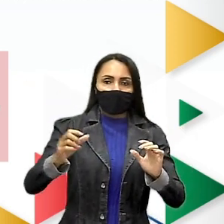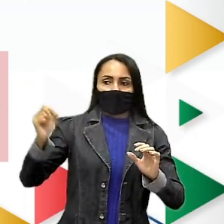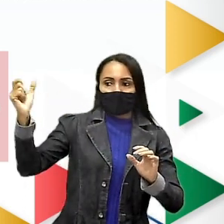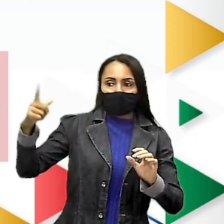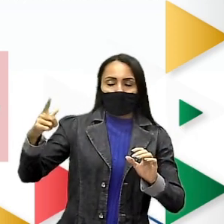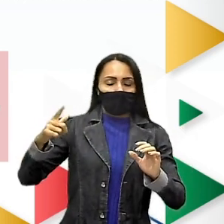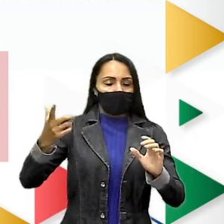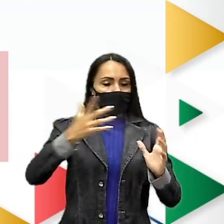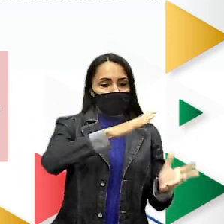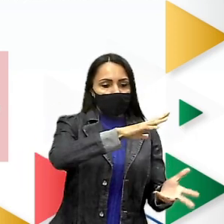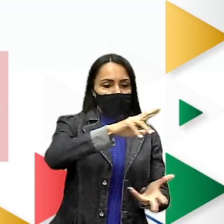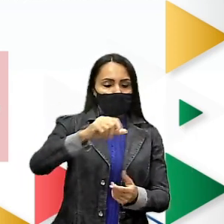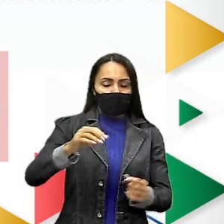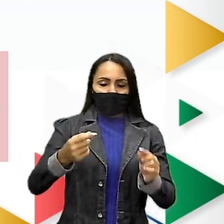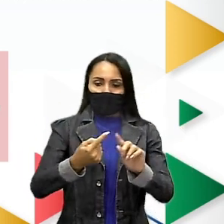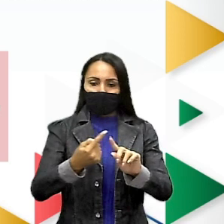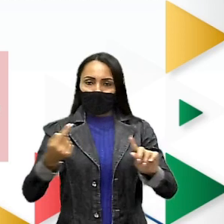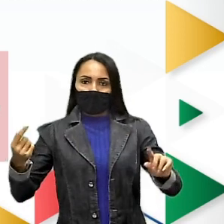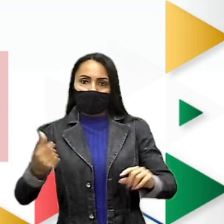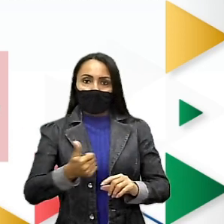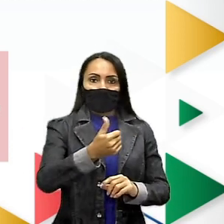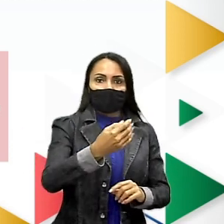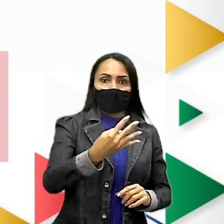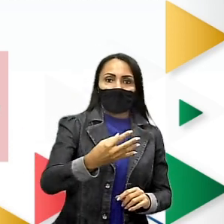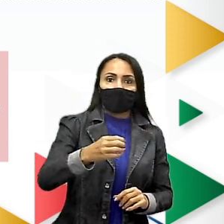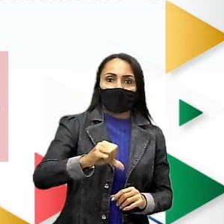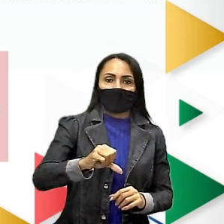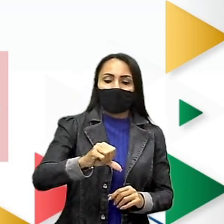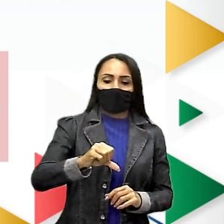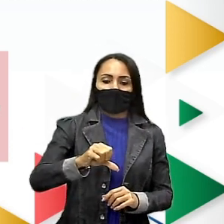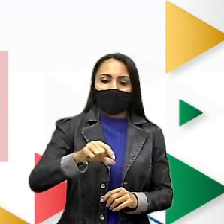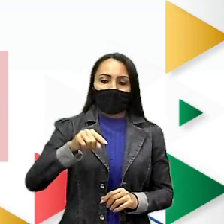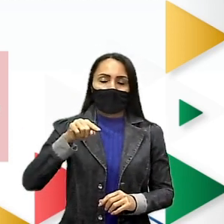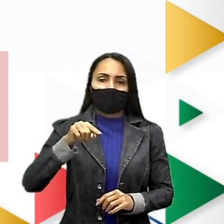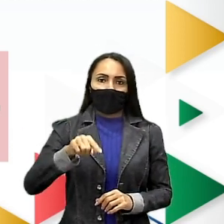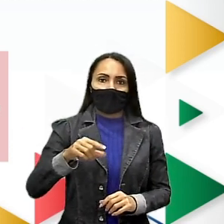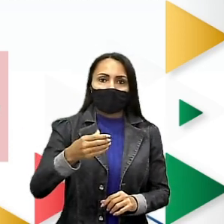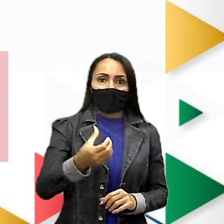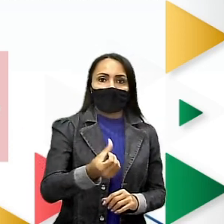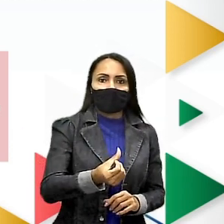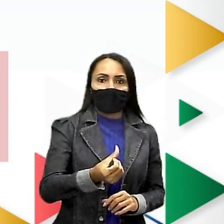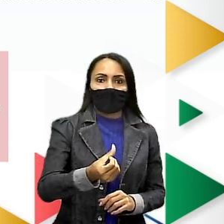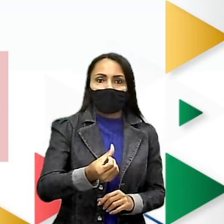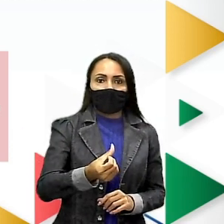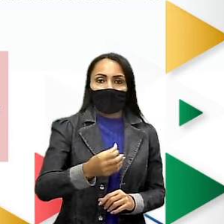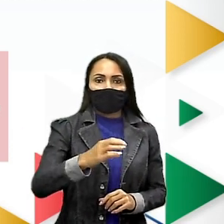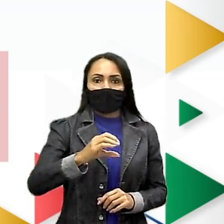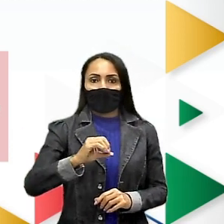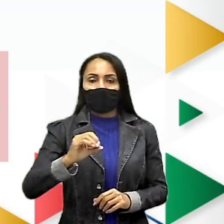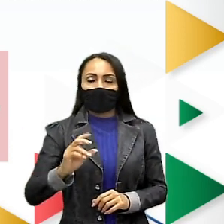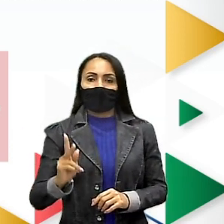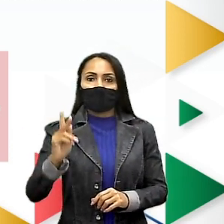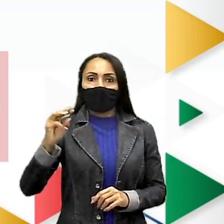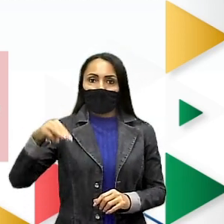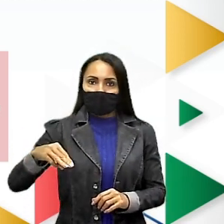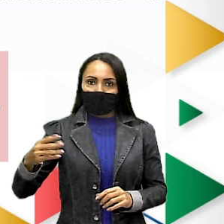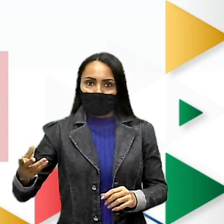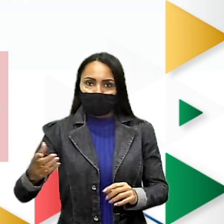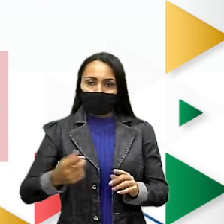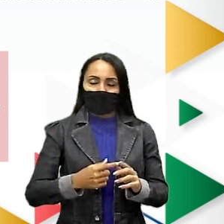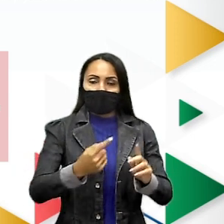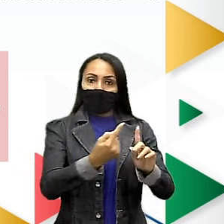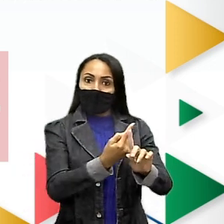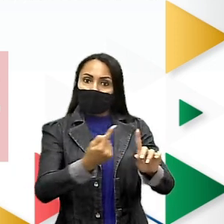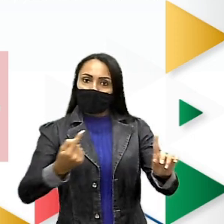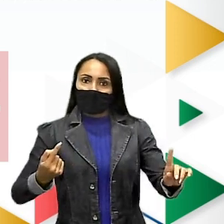equivale aproximadamente a 149 milhões 600 mil quilômetros? Como registrar